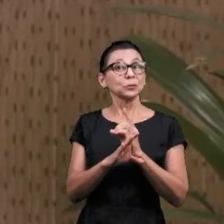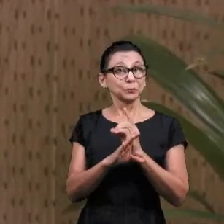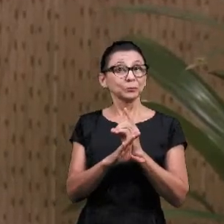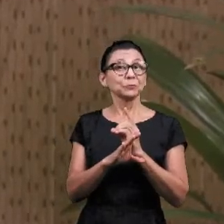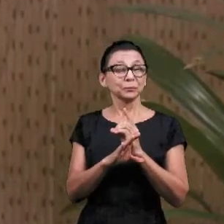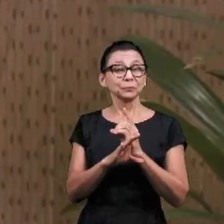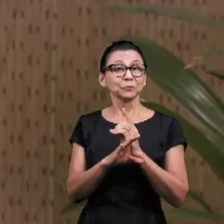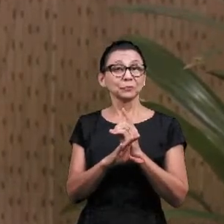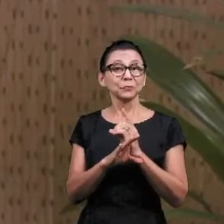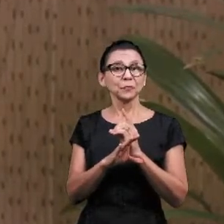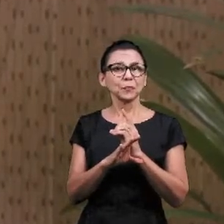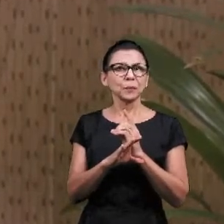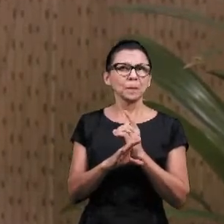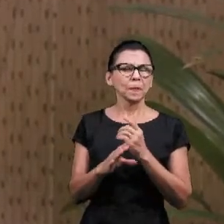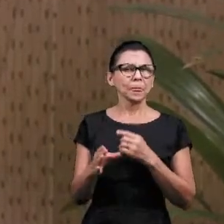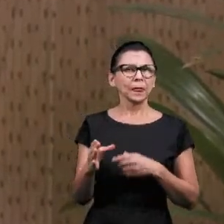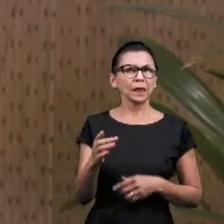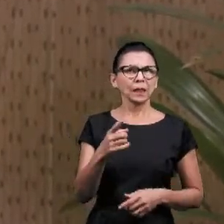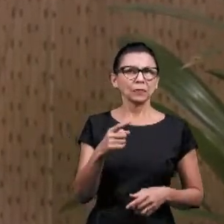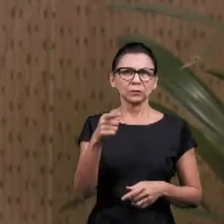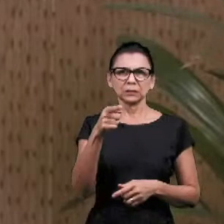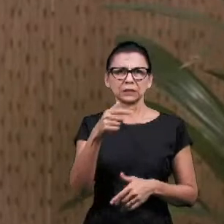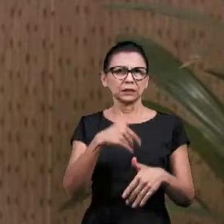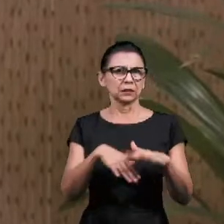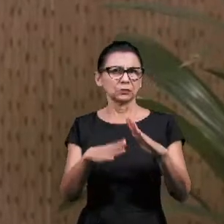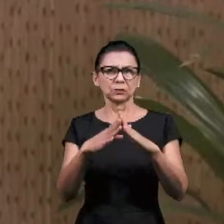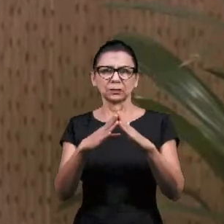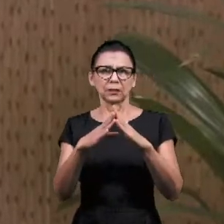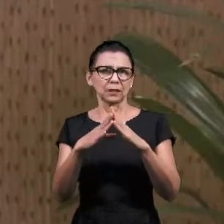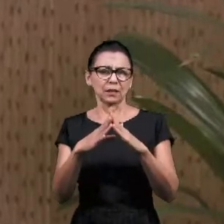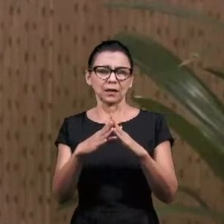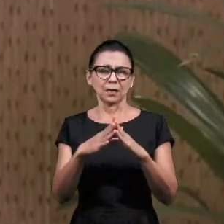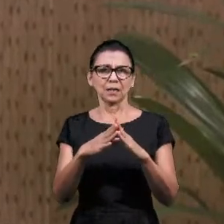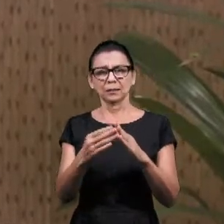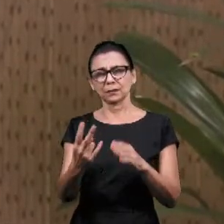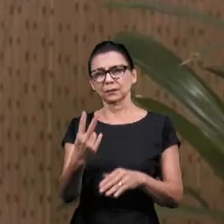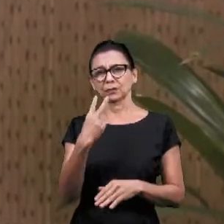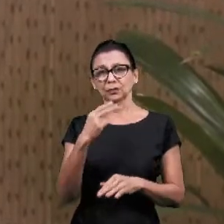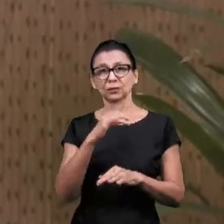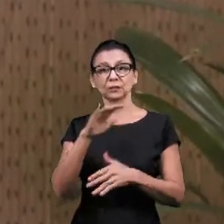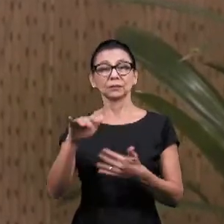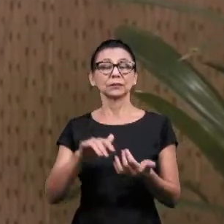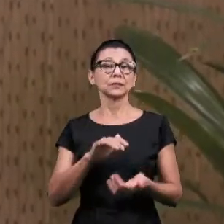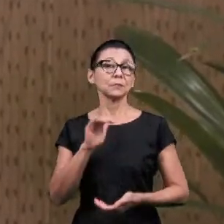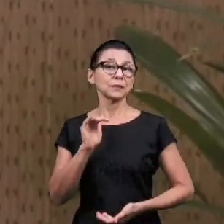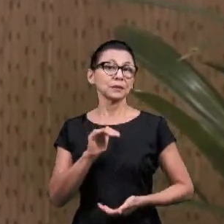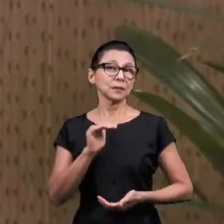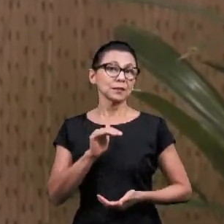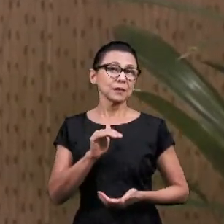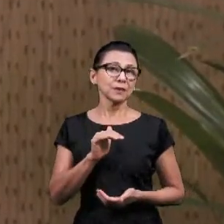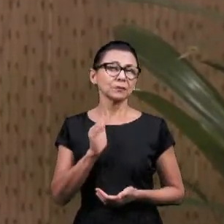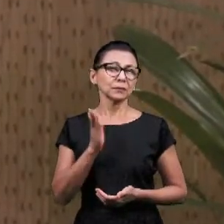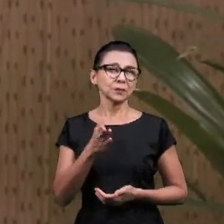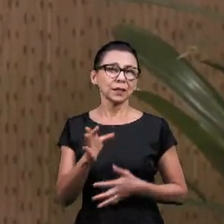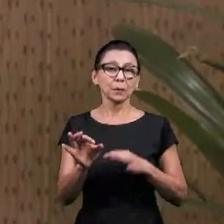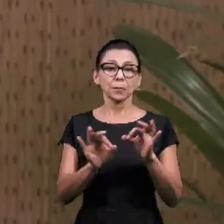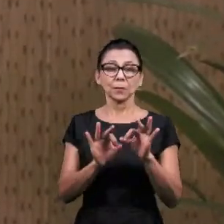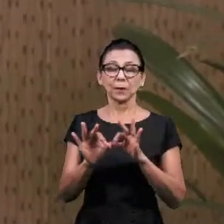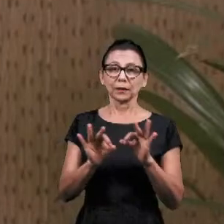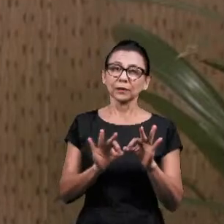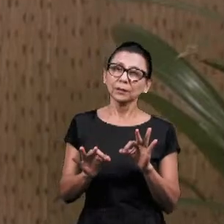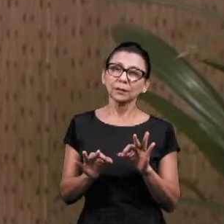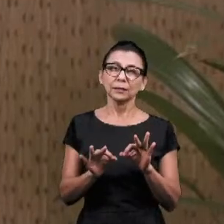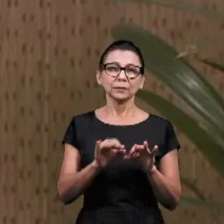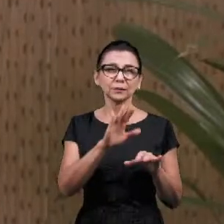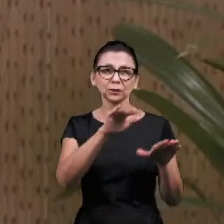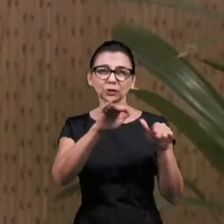E quando nós vamos, os irmãos em casa, você que está participando dessa transmissão, já vai se preparando, chegando para a sala,